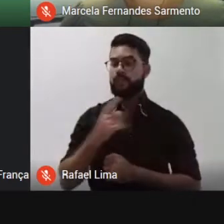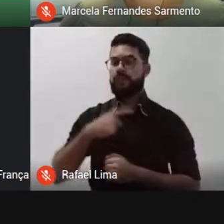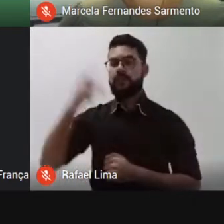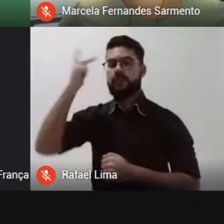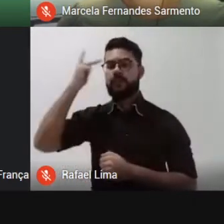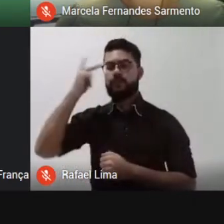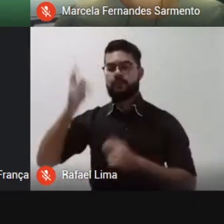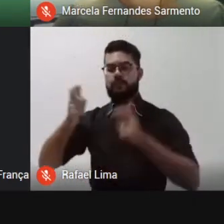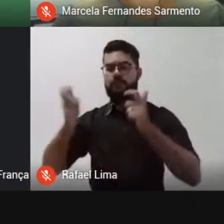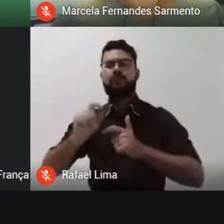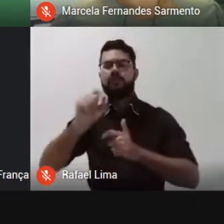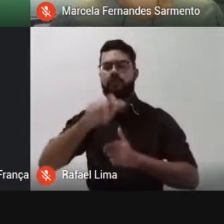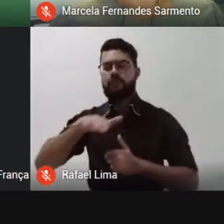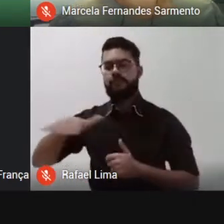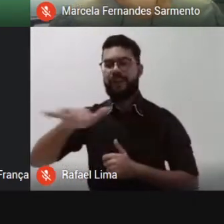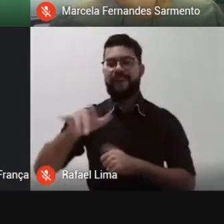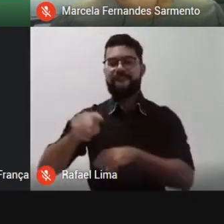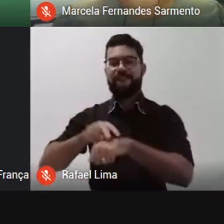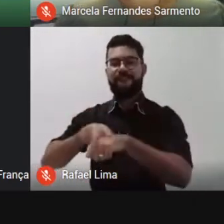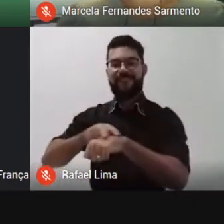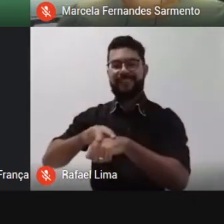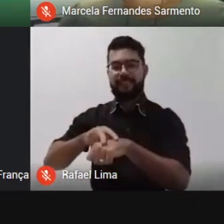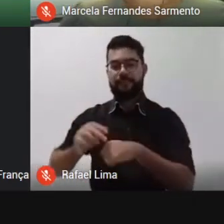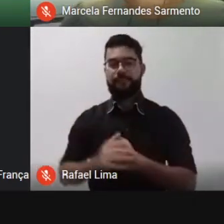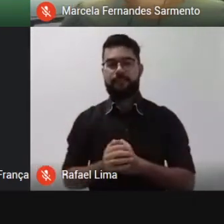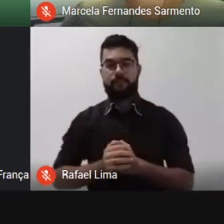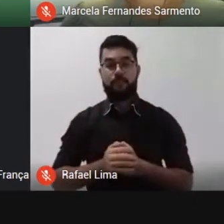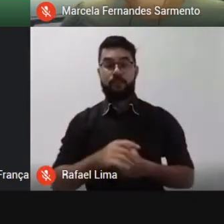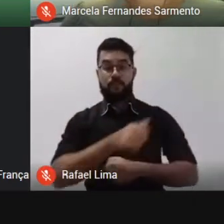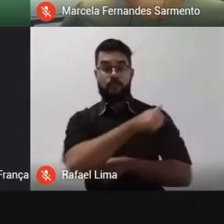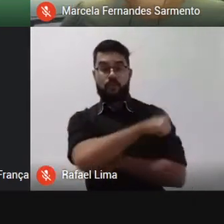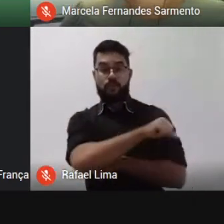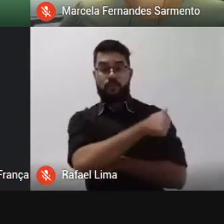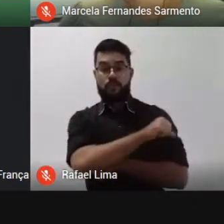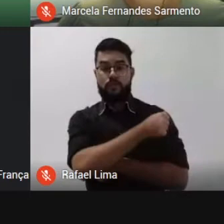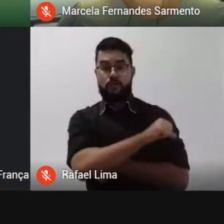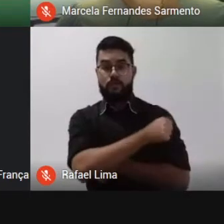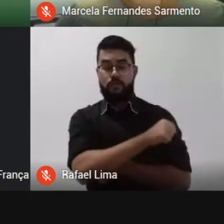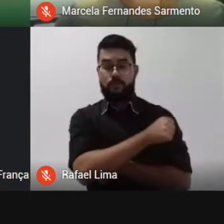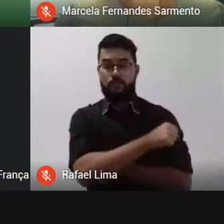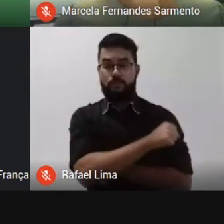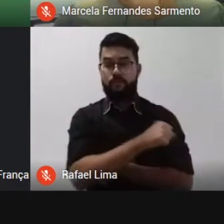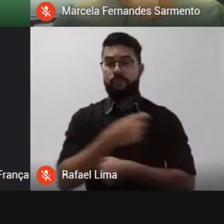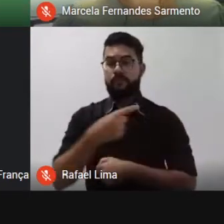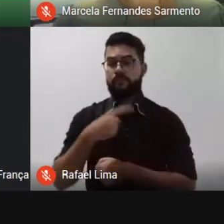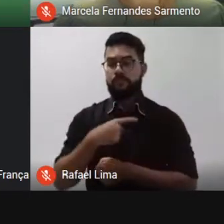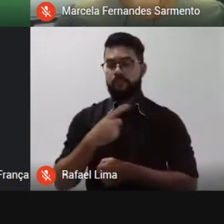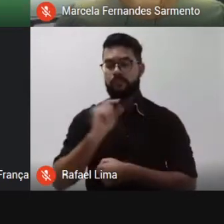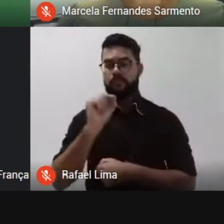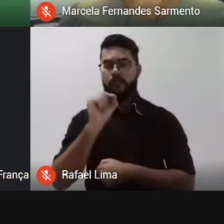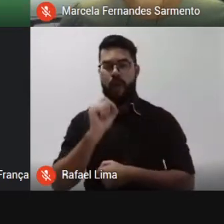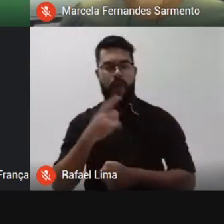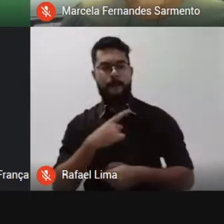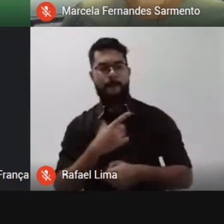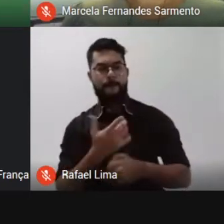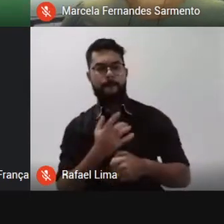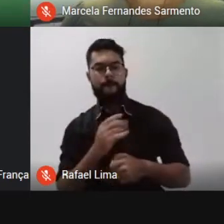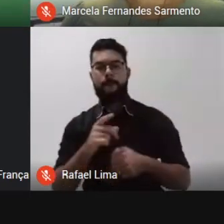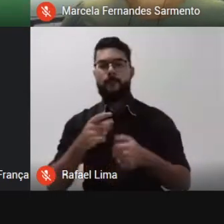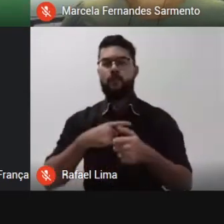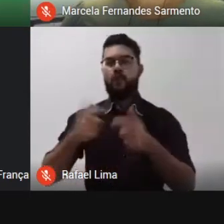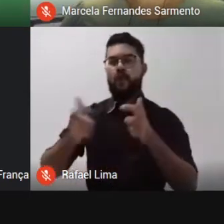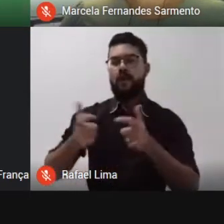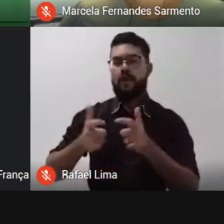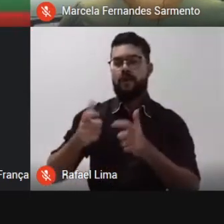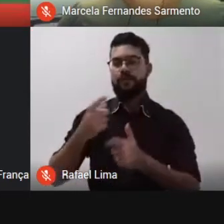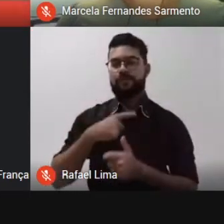Verdes, né? No Rio de Janeiro, ela teve o nome de Paradas Cariocas, e em Belo Horizonte, Varandas